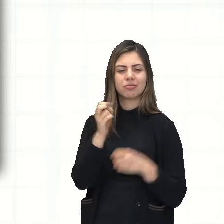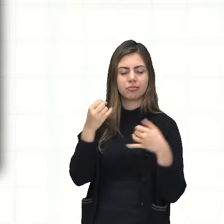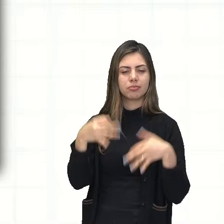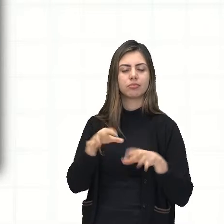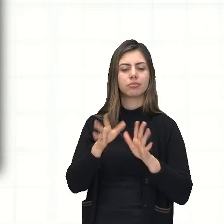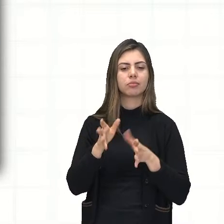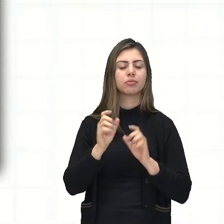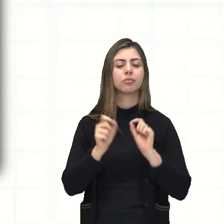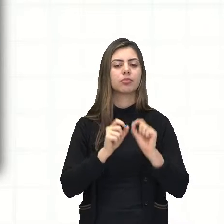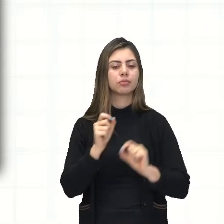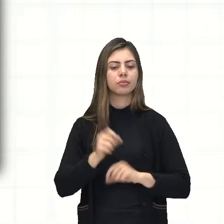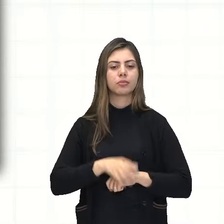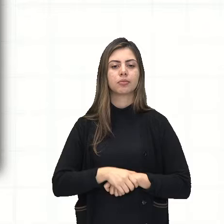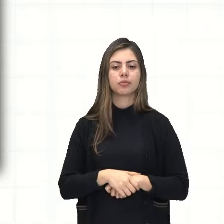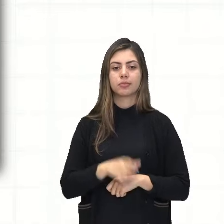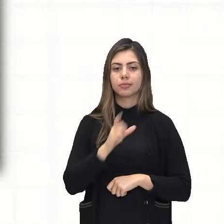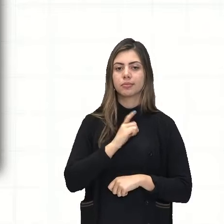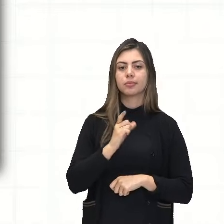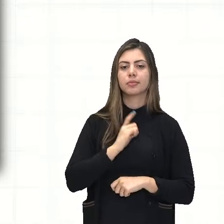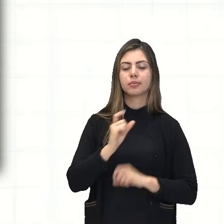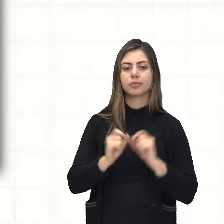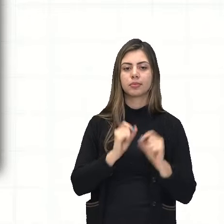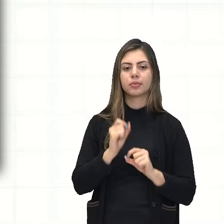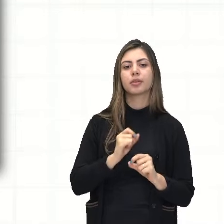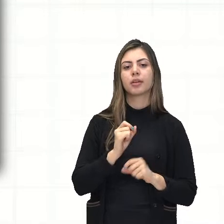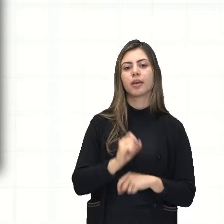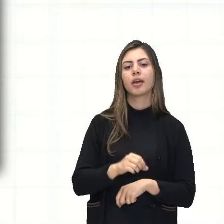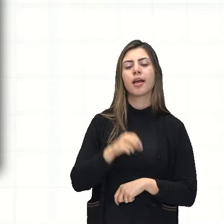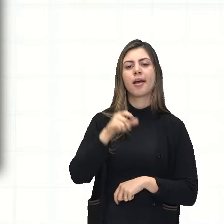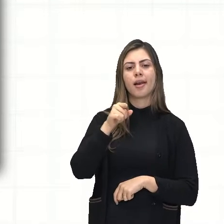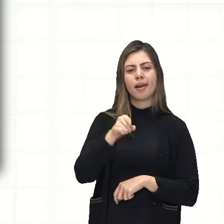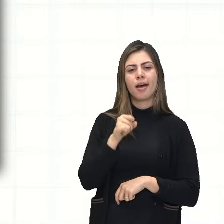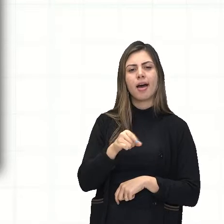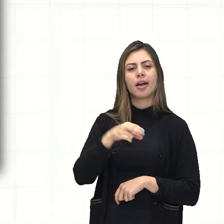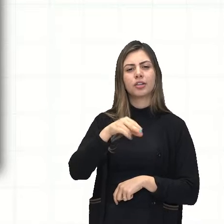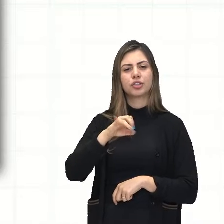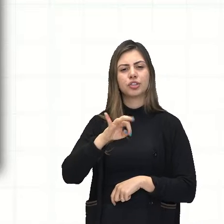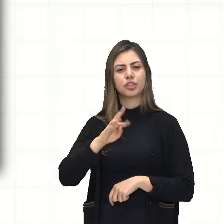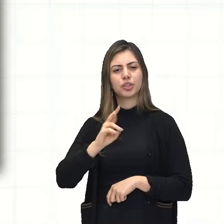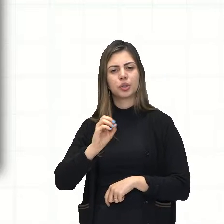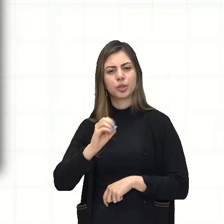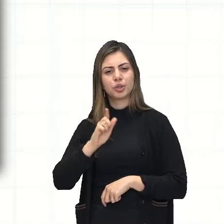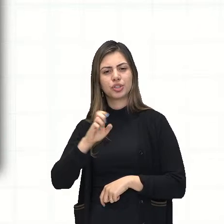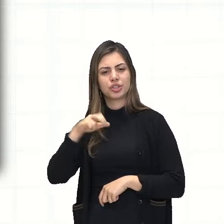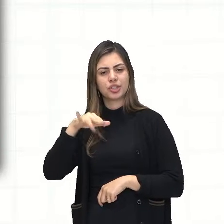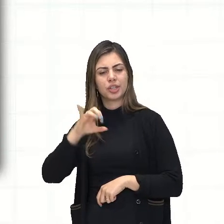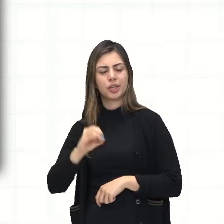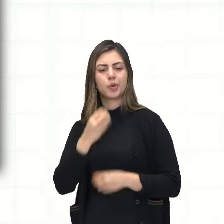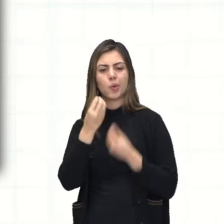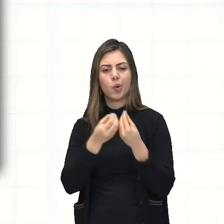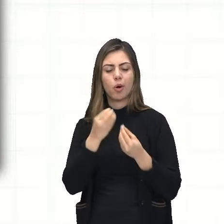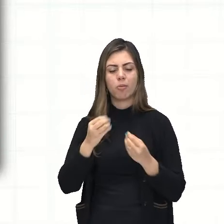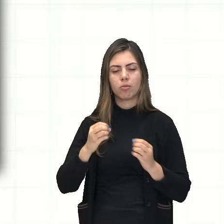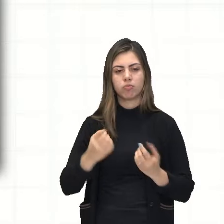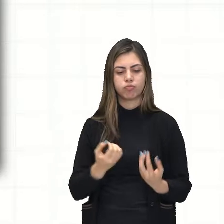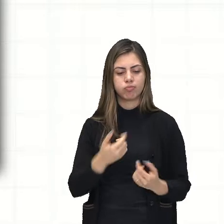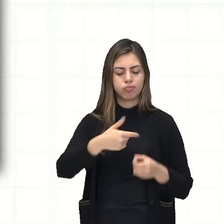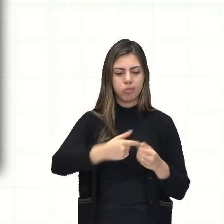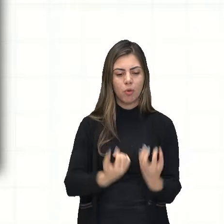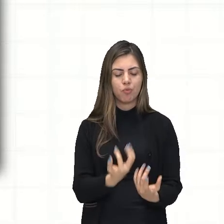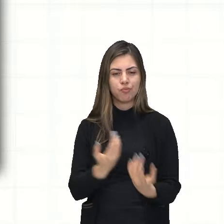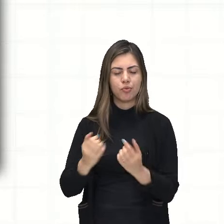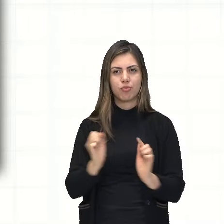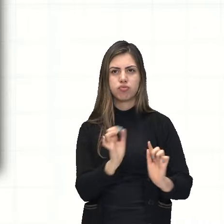né, os óxidos de nitrogênio, eles chegam até a atmosfera, vai haver